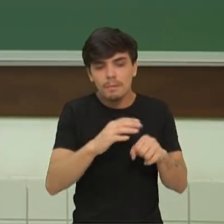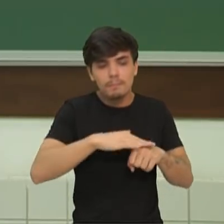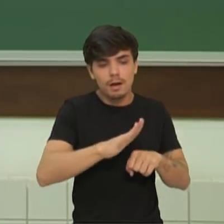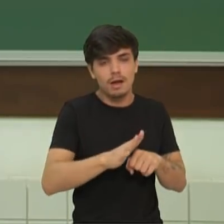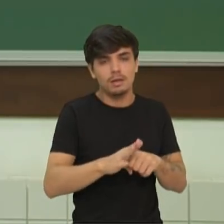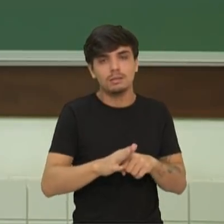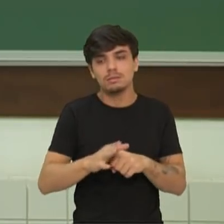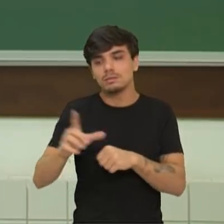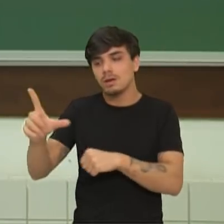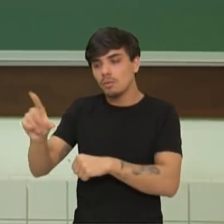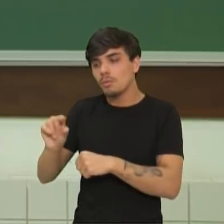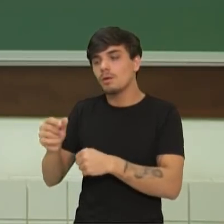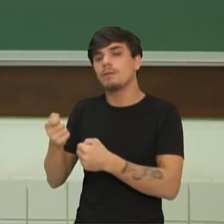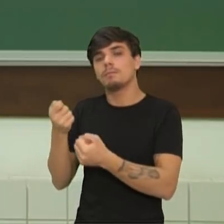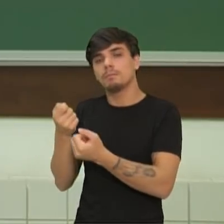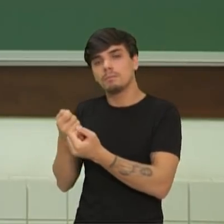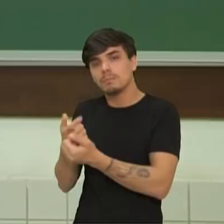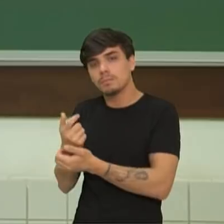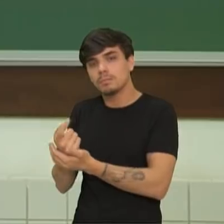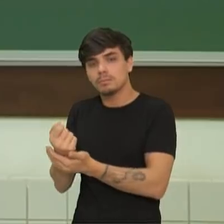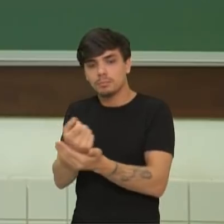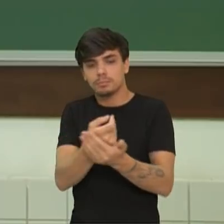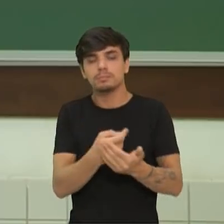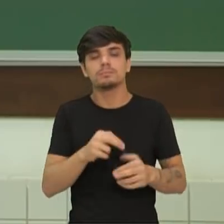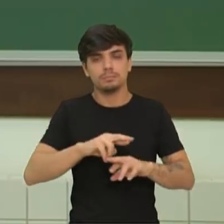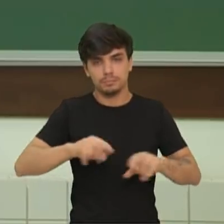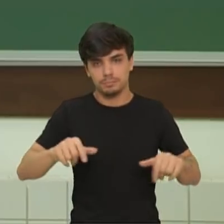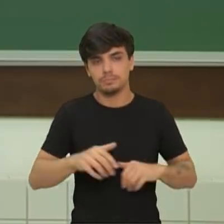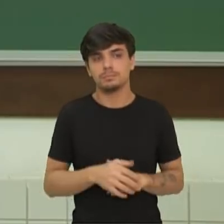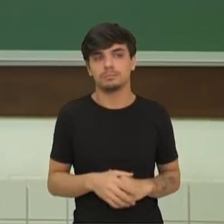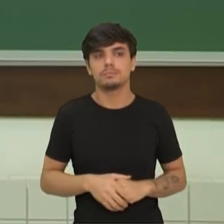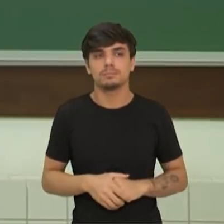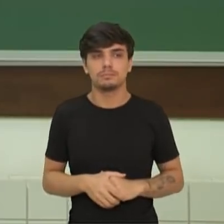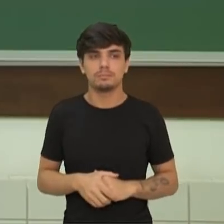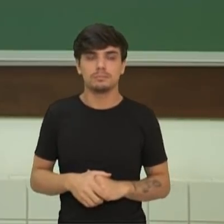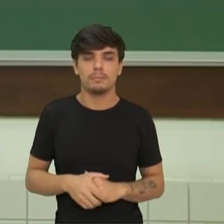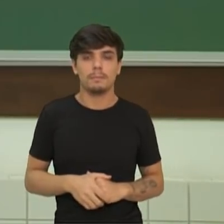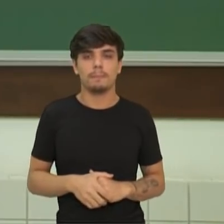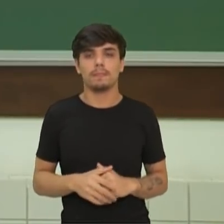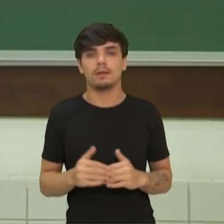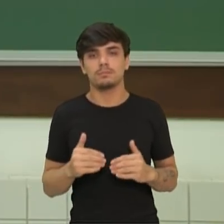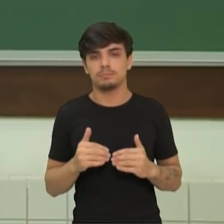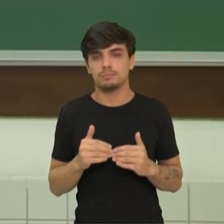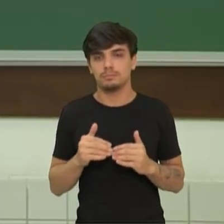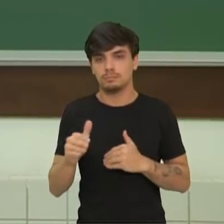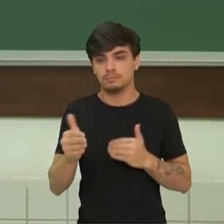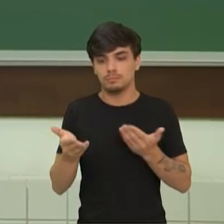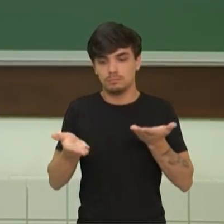menos importações. Quer dizer, ter que comprar menos dos outros. Daí, a